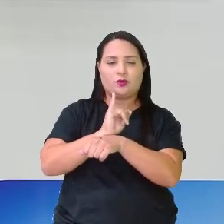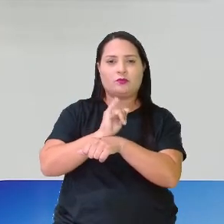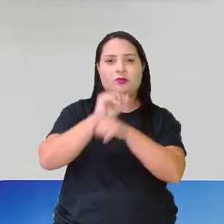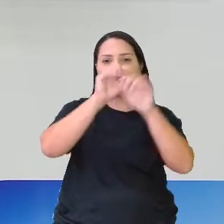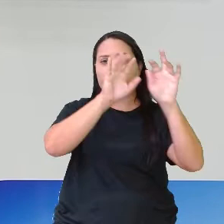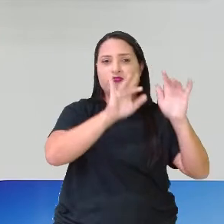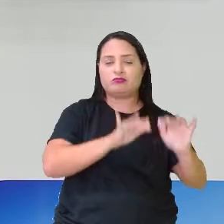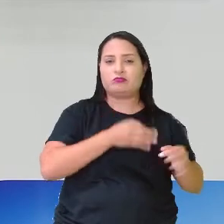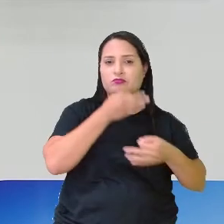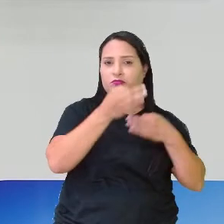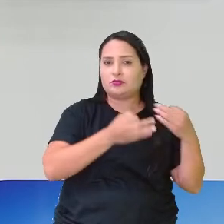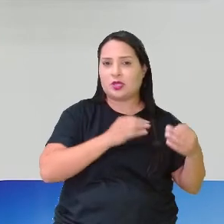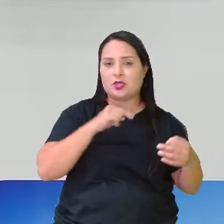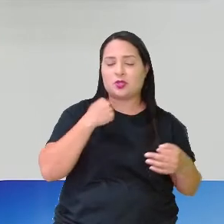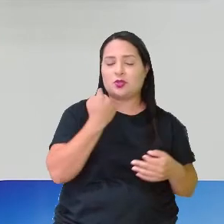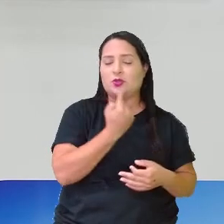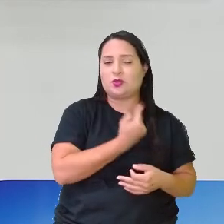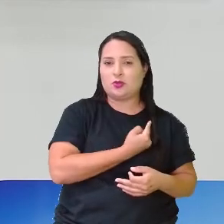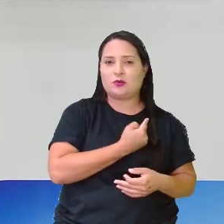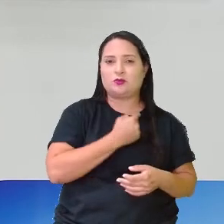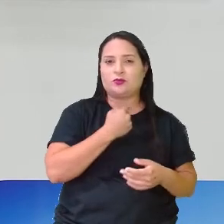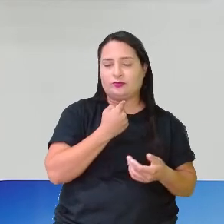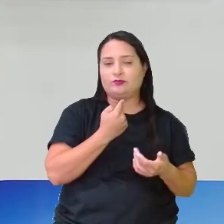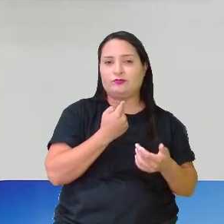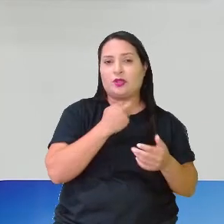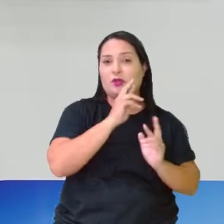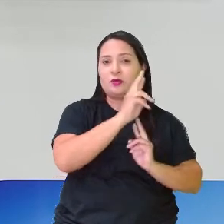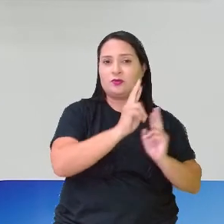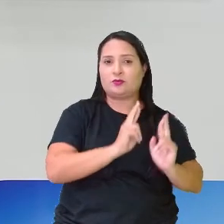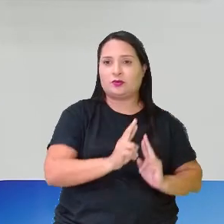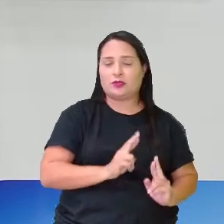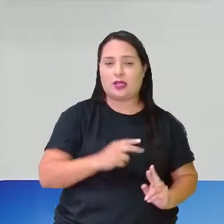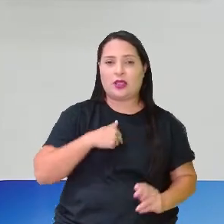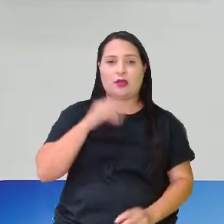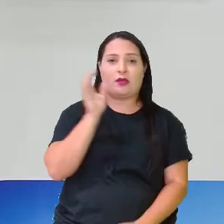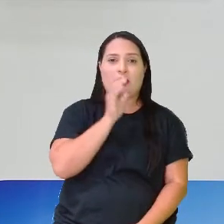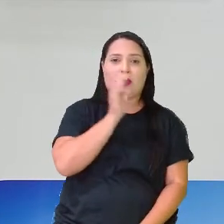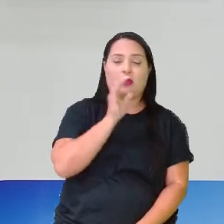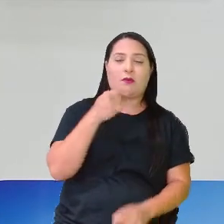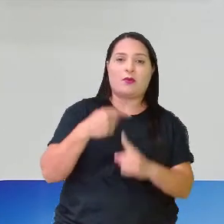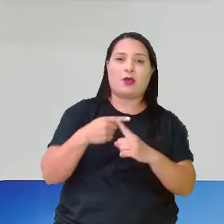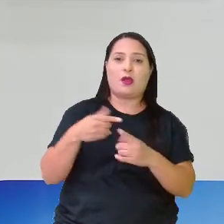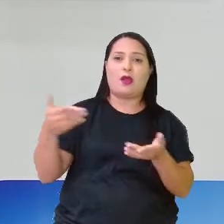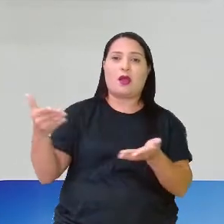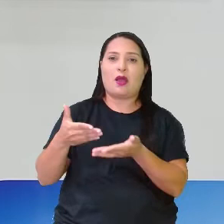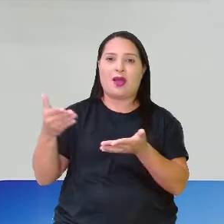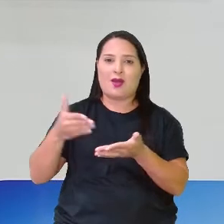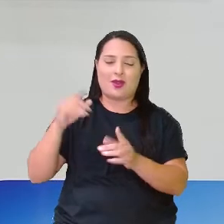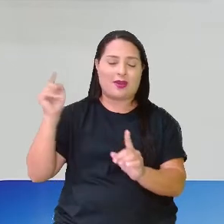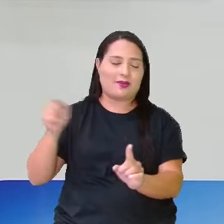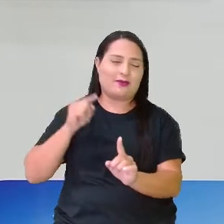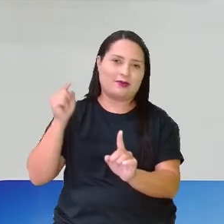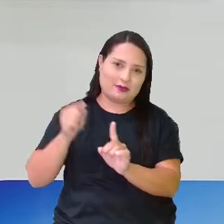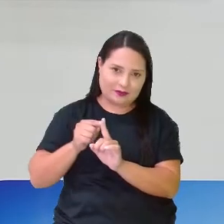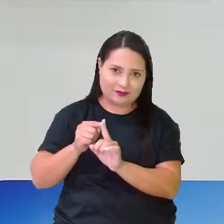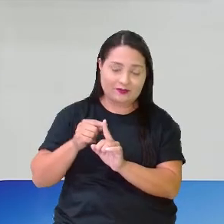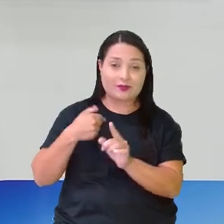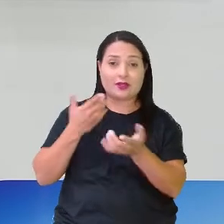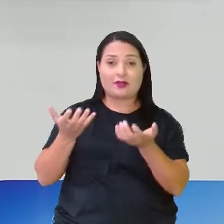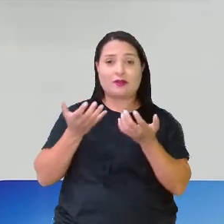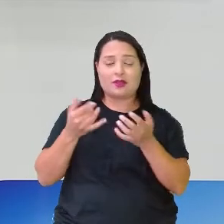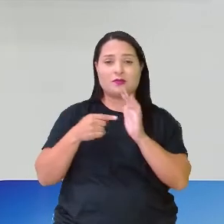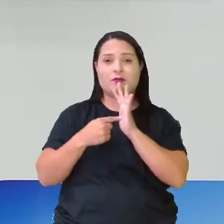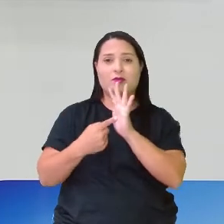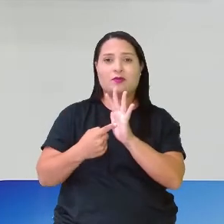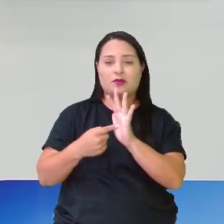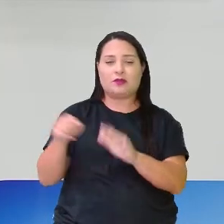chat, que a gente vai tirando as dúvidas de vocês. Então, eu corri um pouquinho, porque agora vem a parte do desafio, e aí eu quero mostrar,